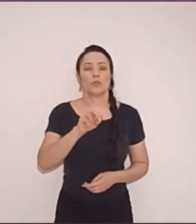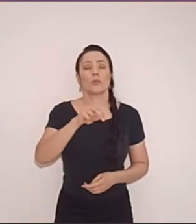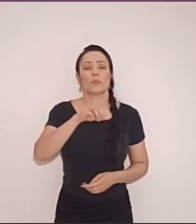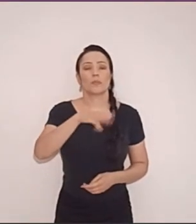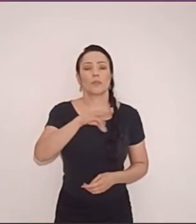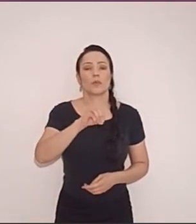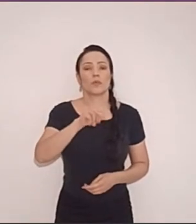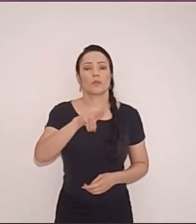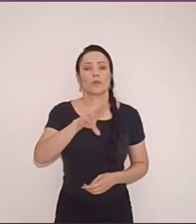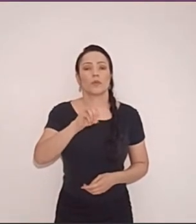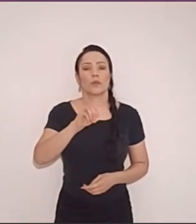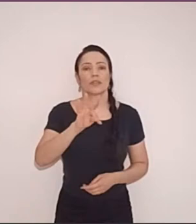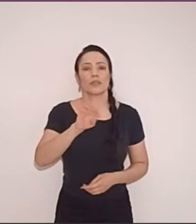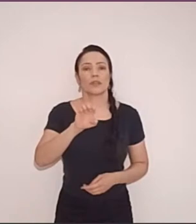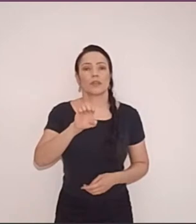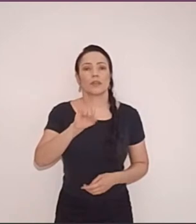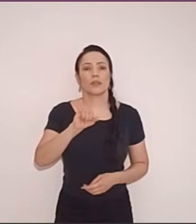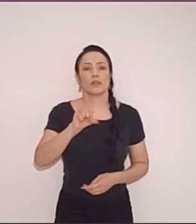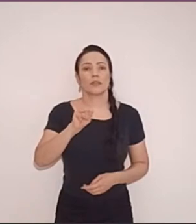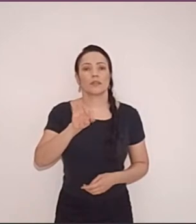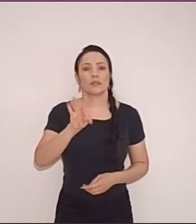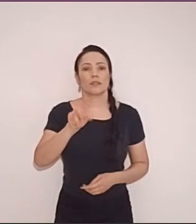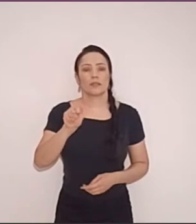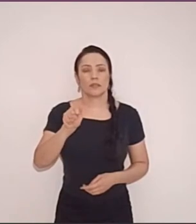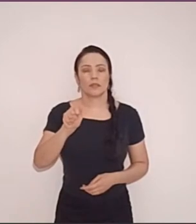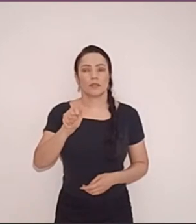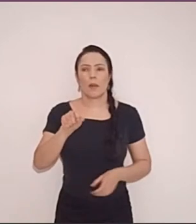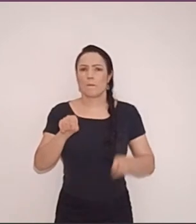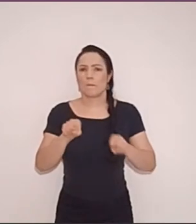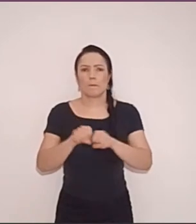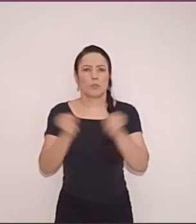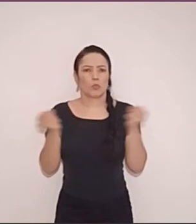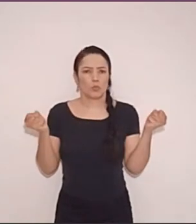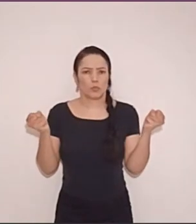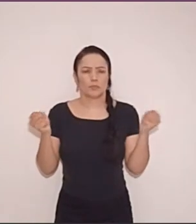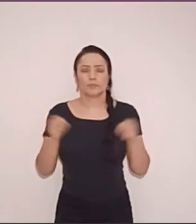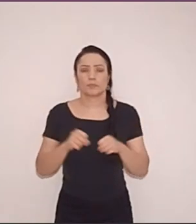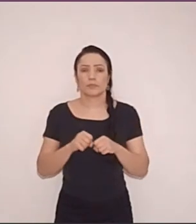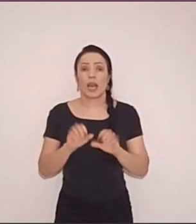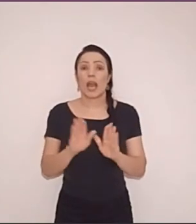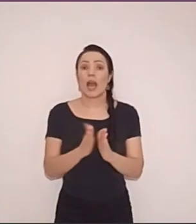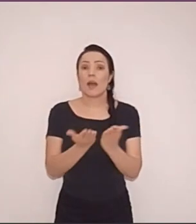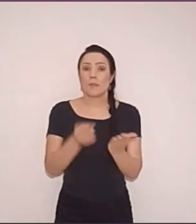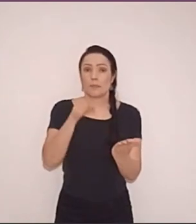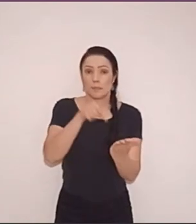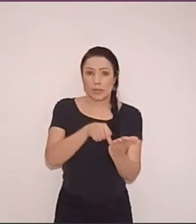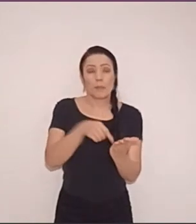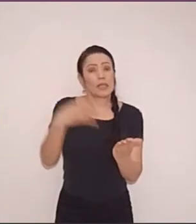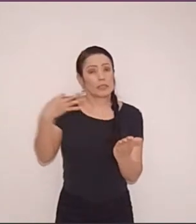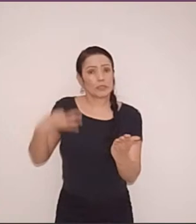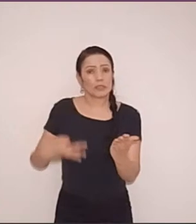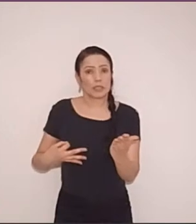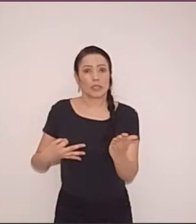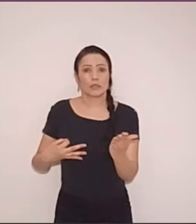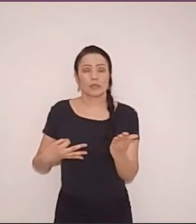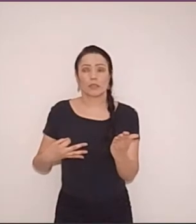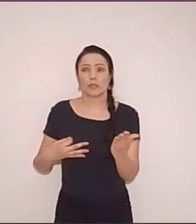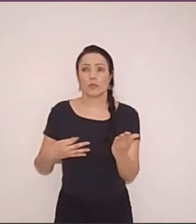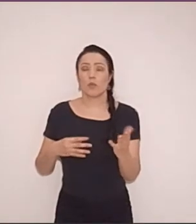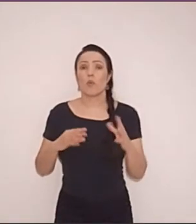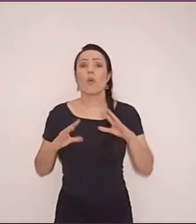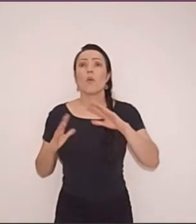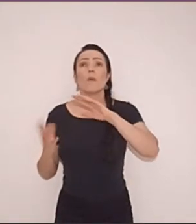quebrou foi por terra abrir ele está no correto as escrituras estavam correndo o mundo